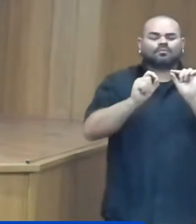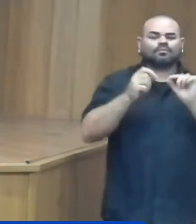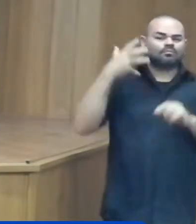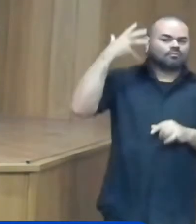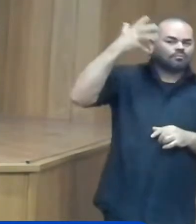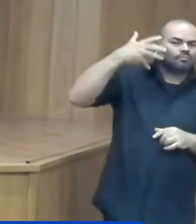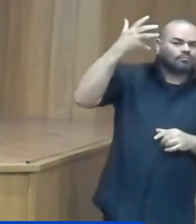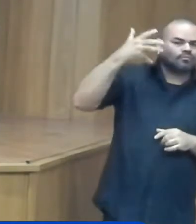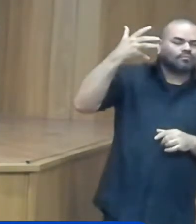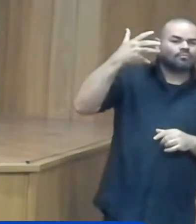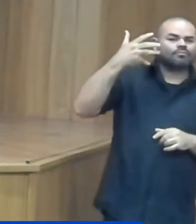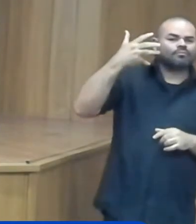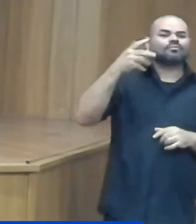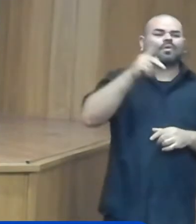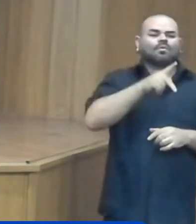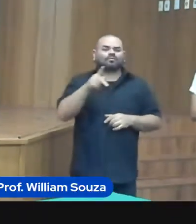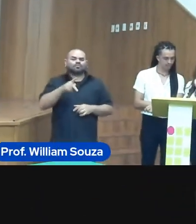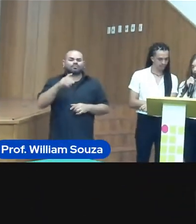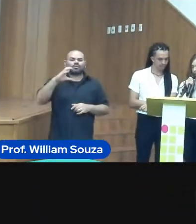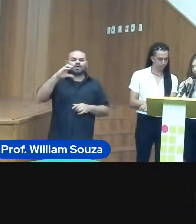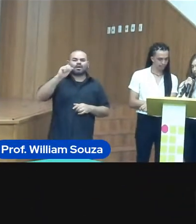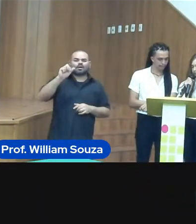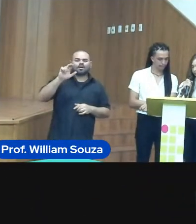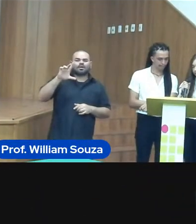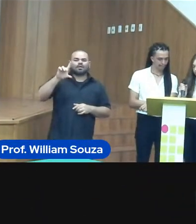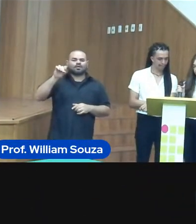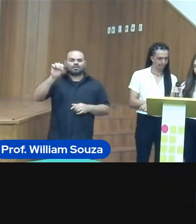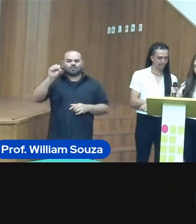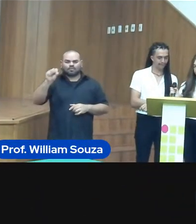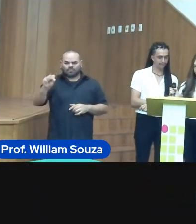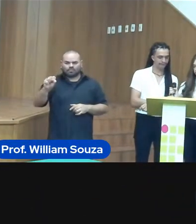Dr. Carlos Eduardo Matias Morgan.